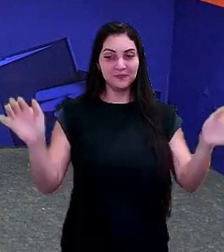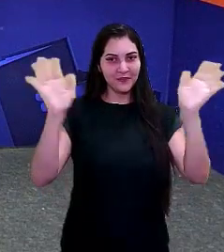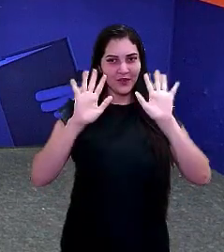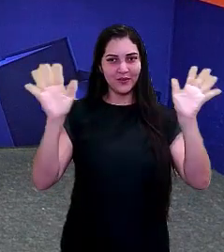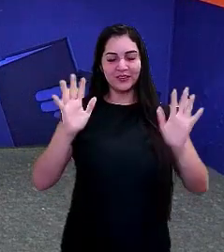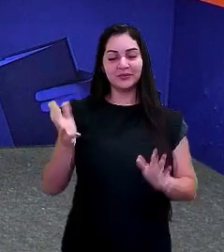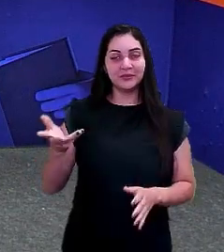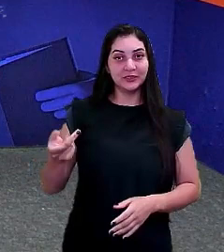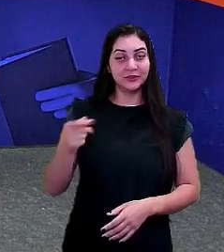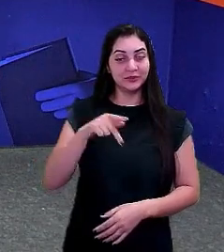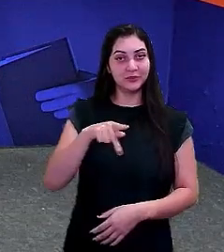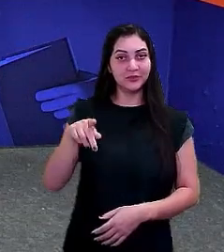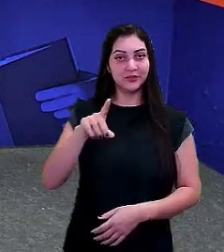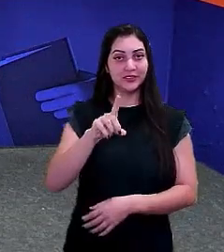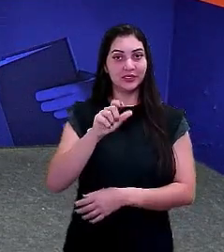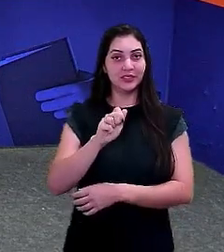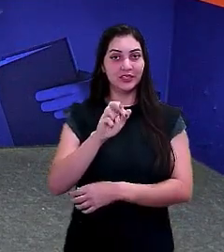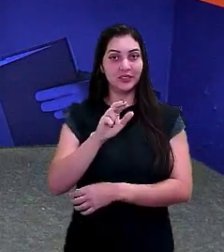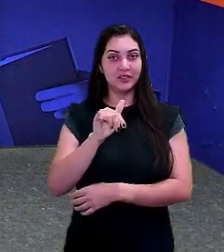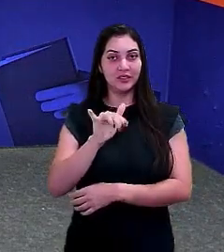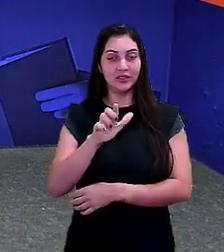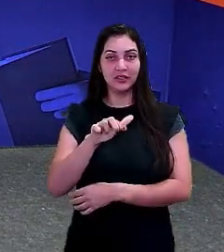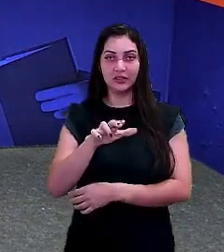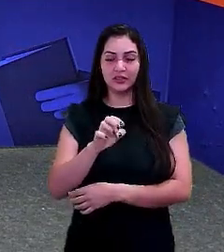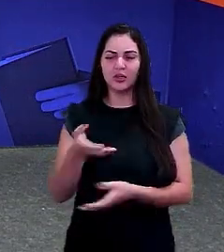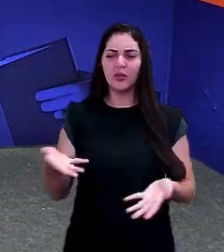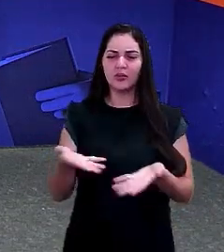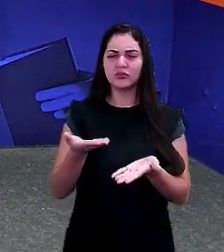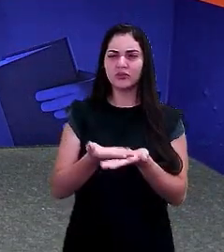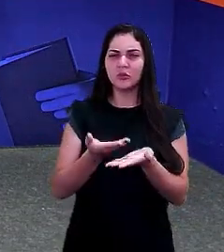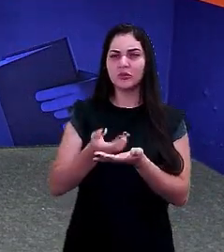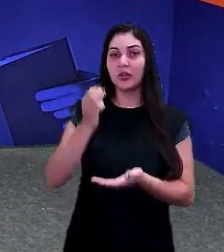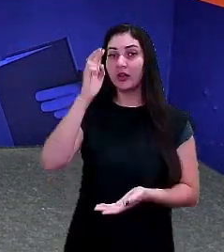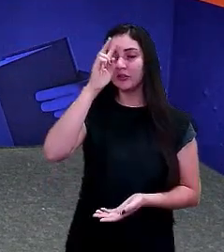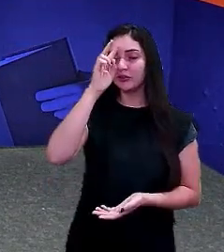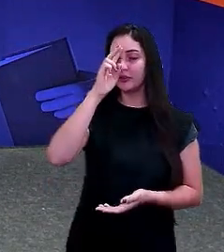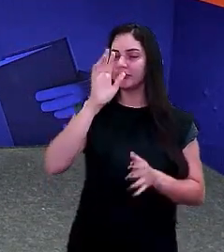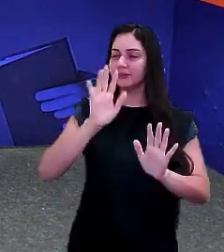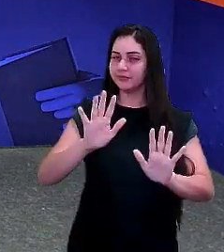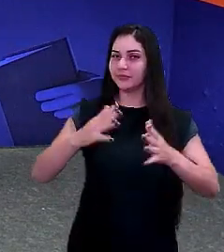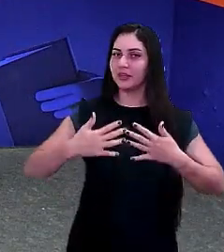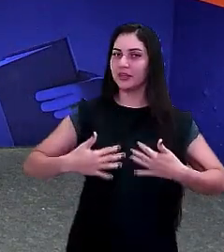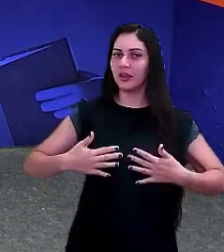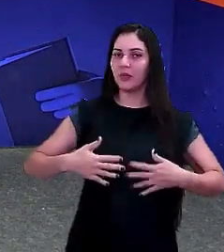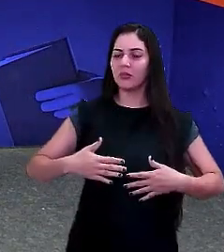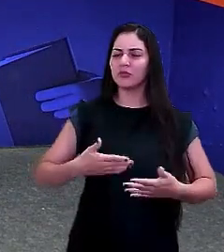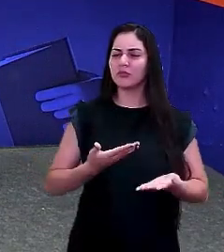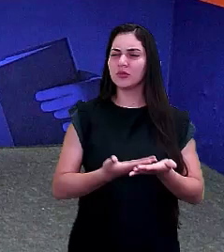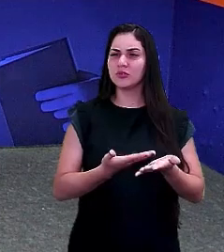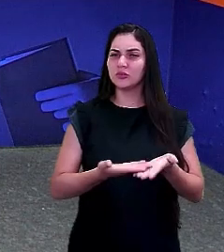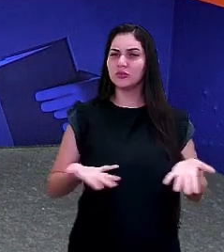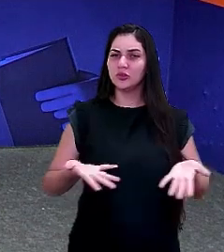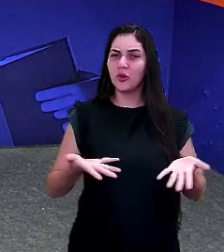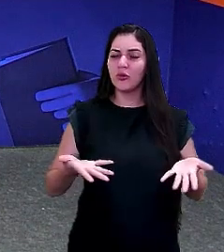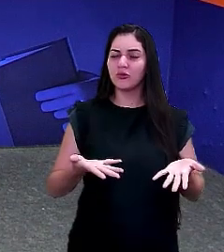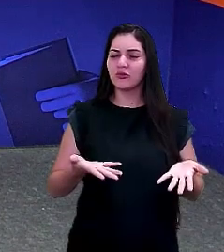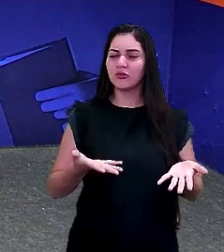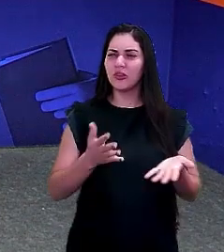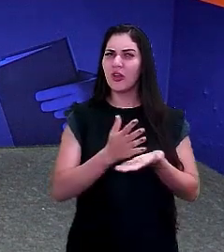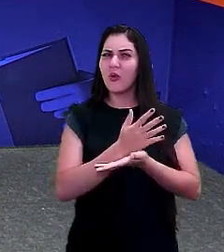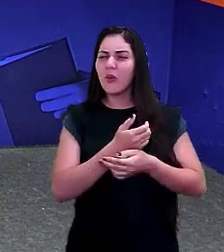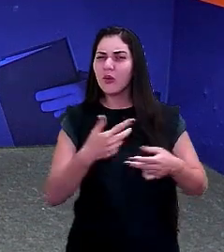Olá para todos, sou a professora Darilane e hoje vamos estudar a história. Mas calma, o assunto de hoje é algo que todo mundo gosta, né?